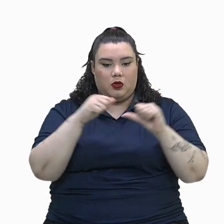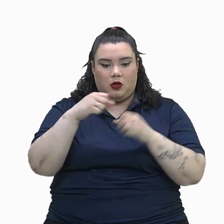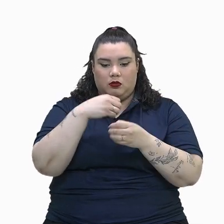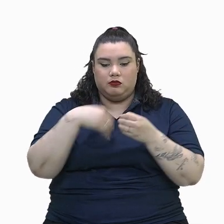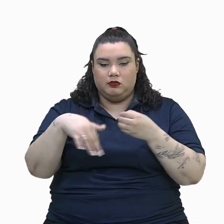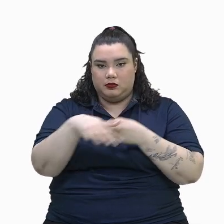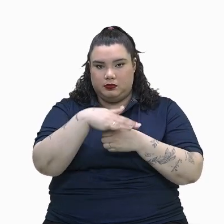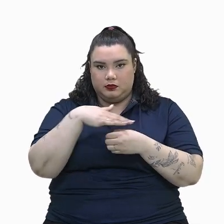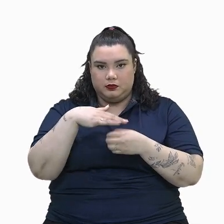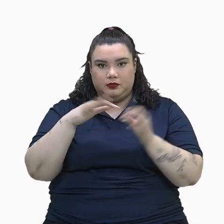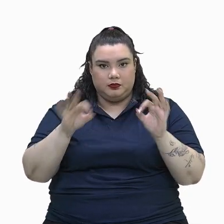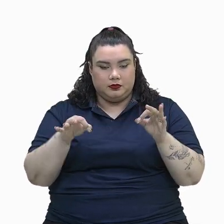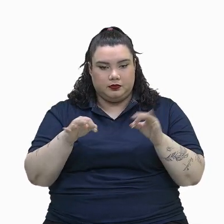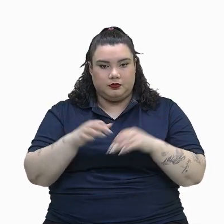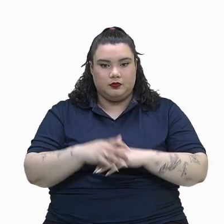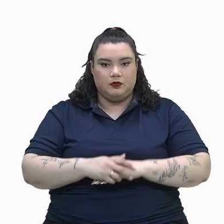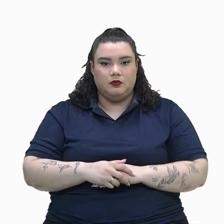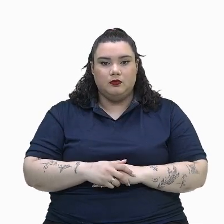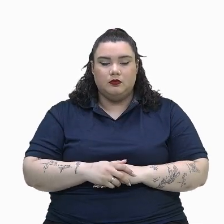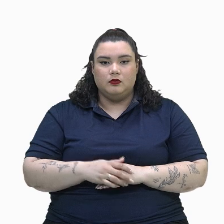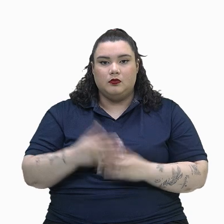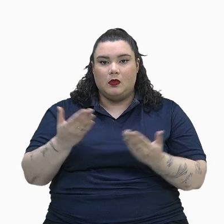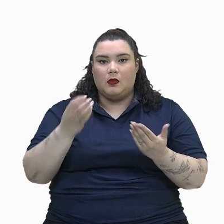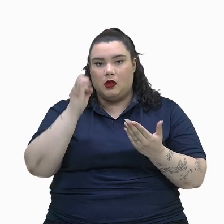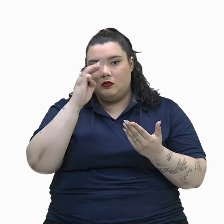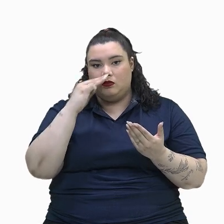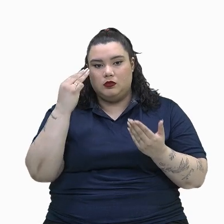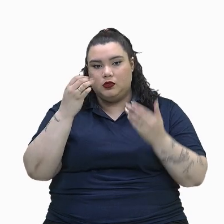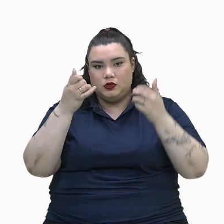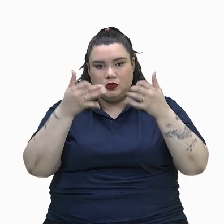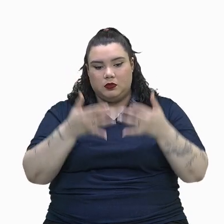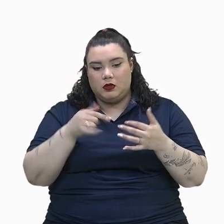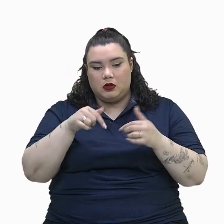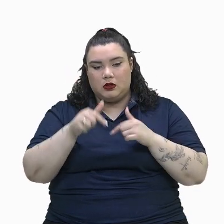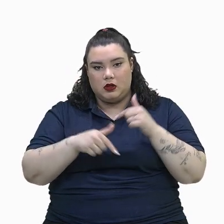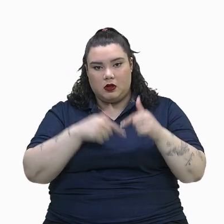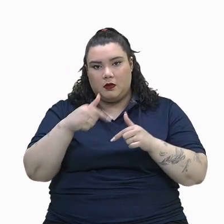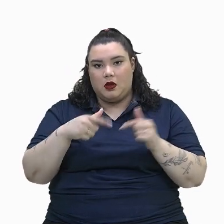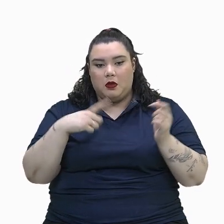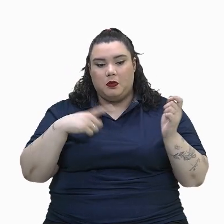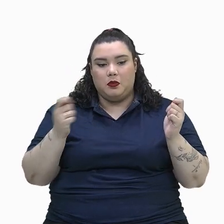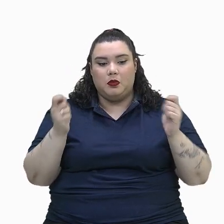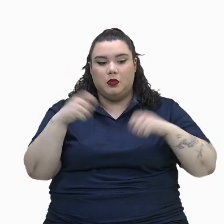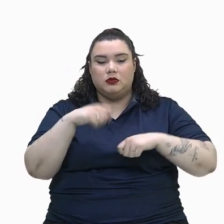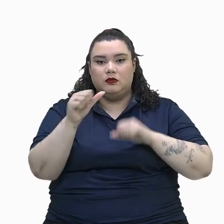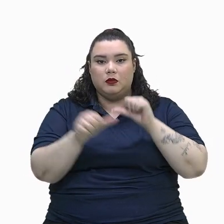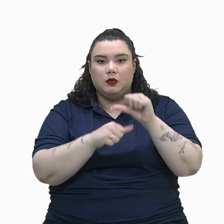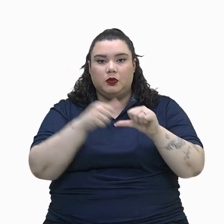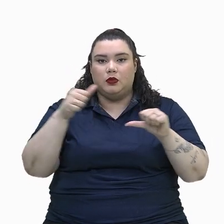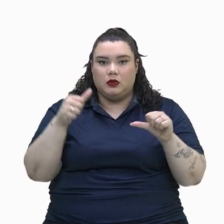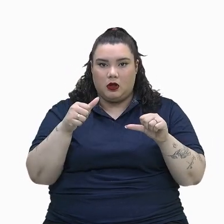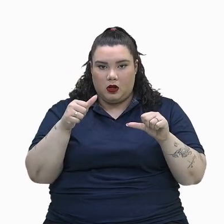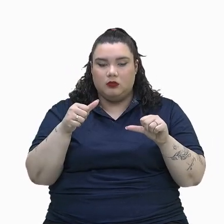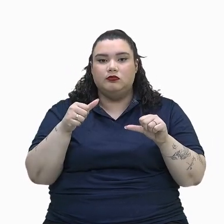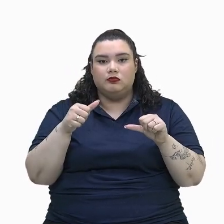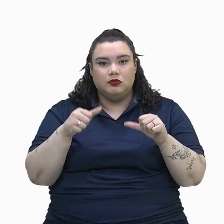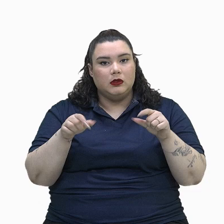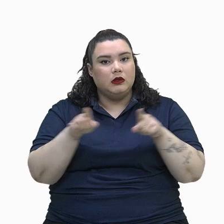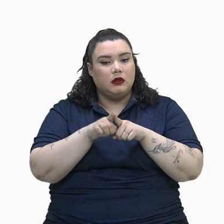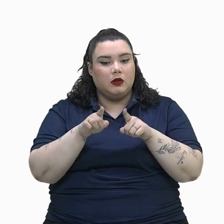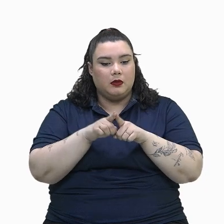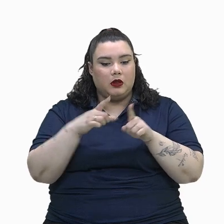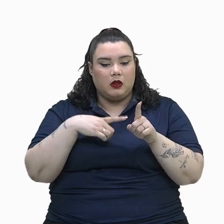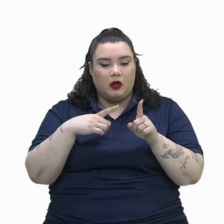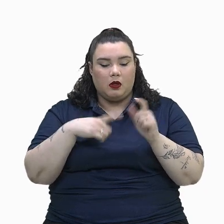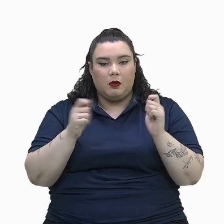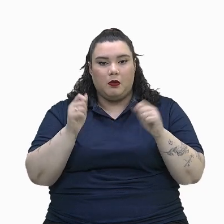redor. Então, o Marx vai ver o trabalho como essa maneira de transformar a natureza e também se